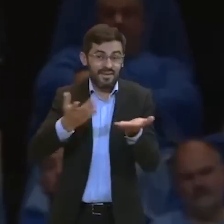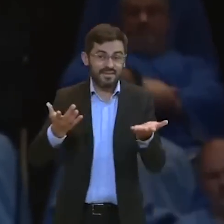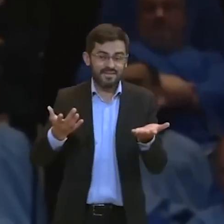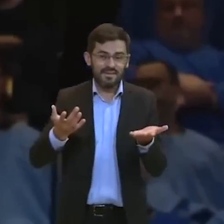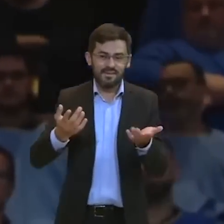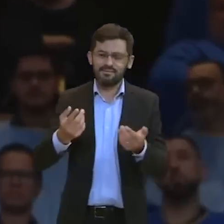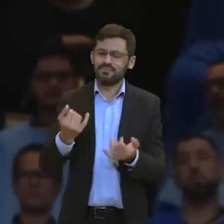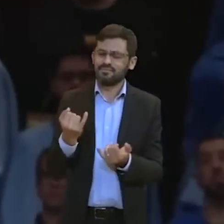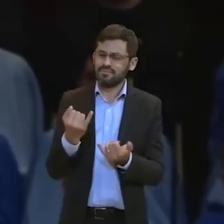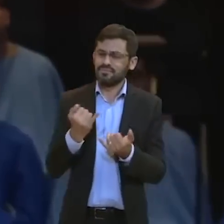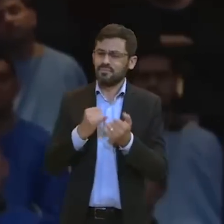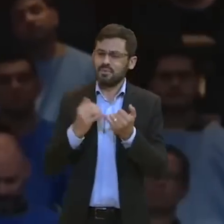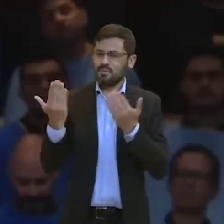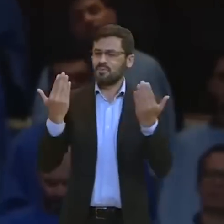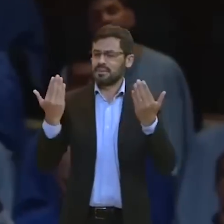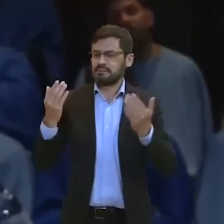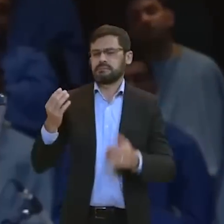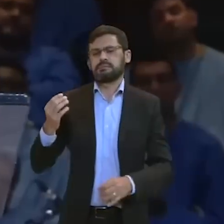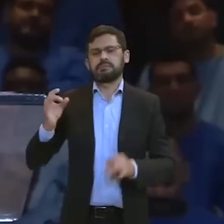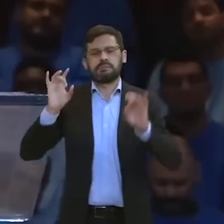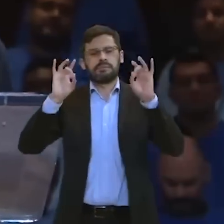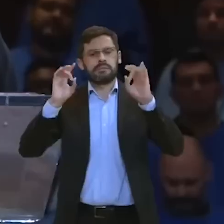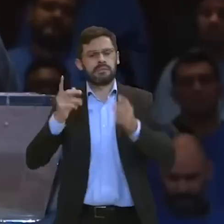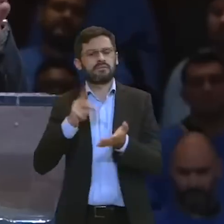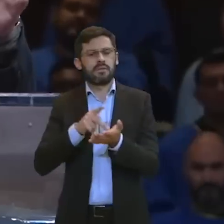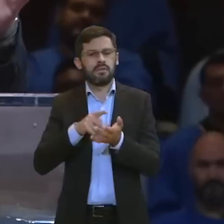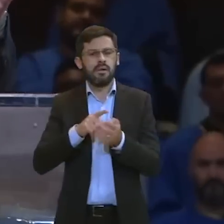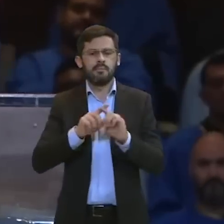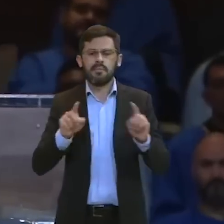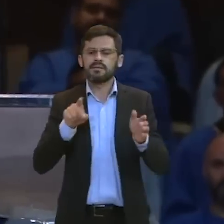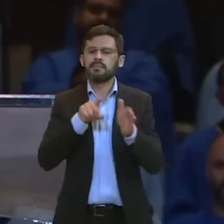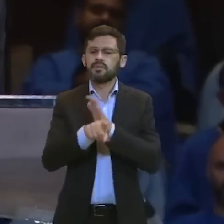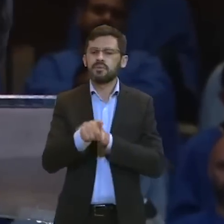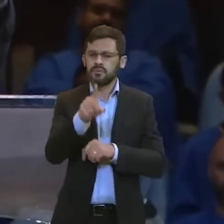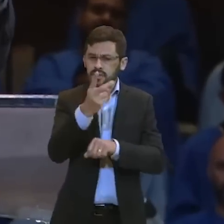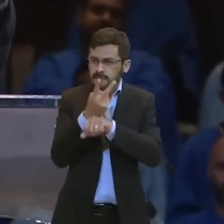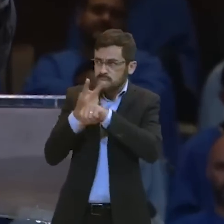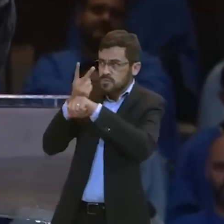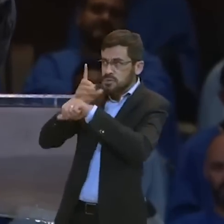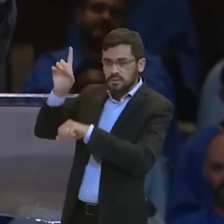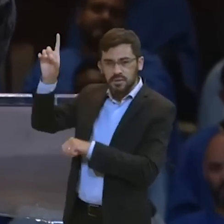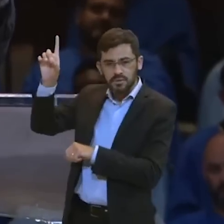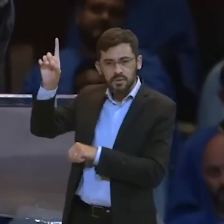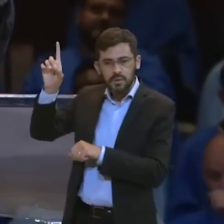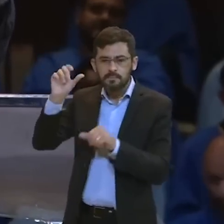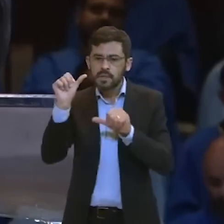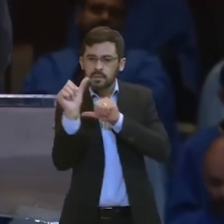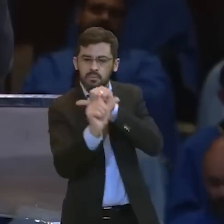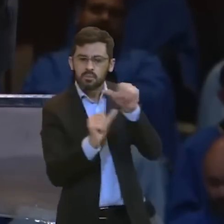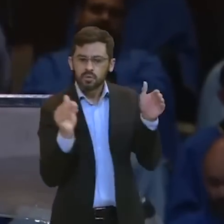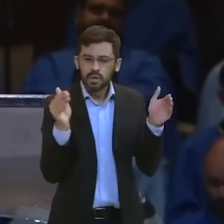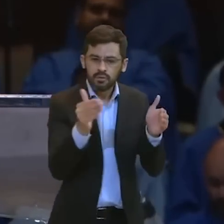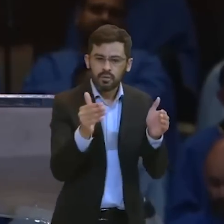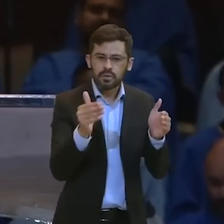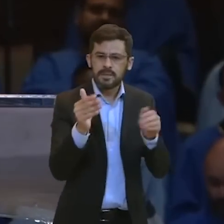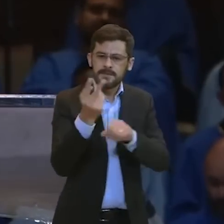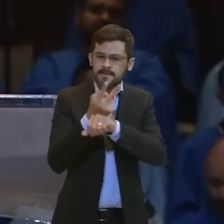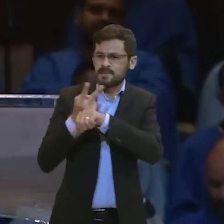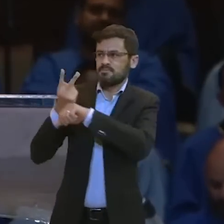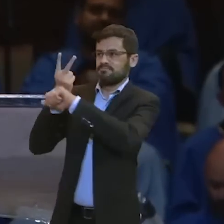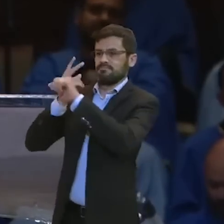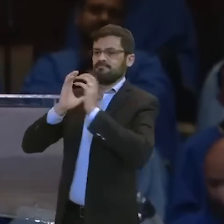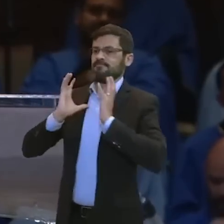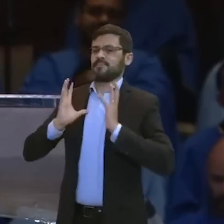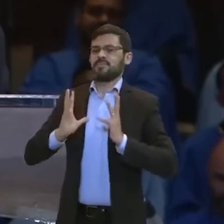Que coisa! Você está buscando? Muda o foco e busca